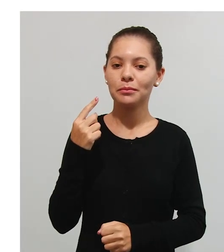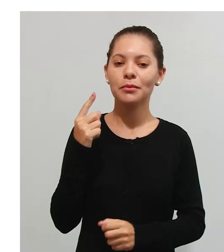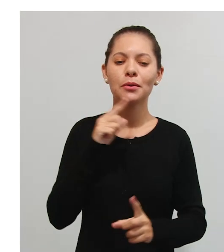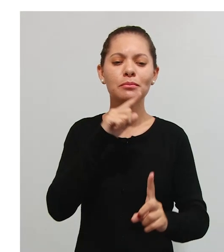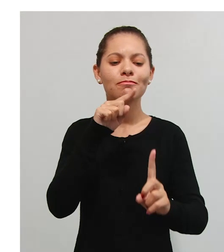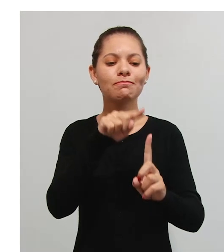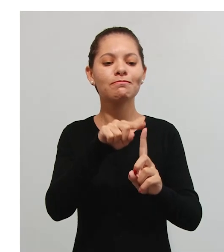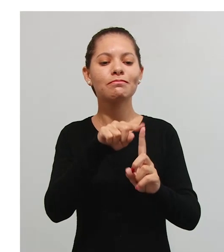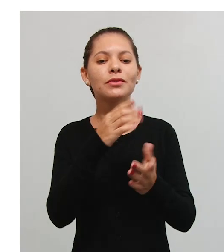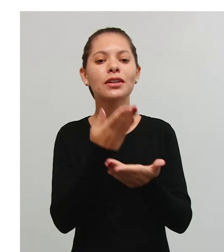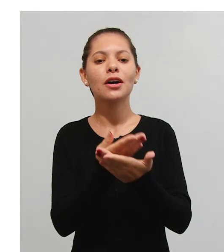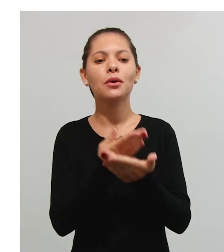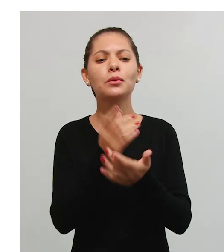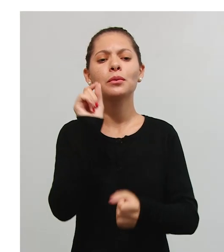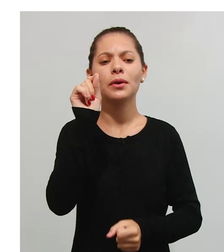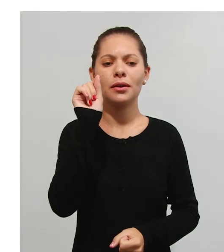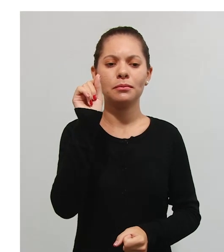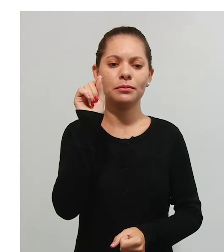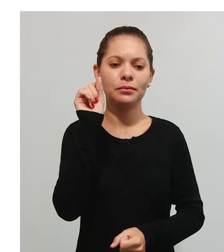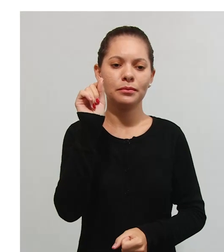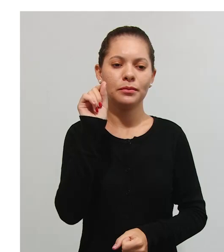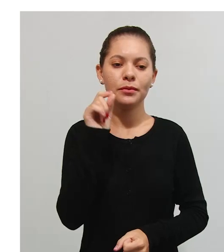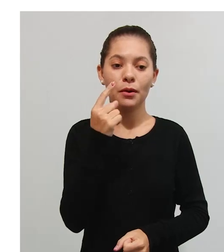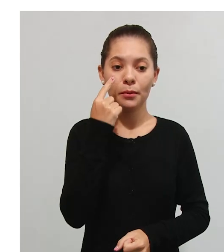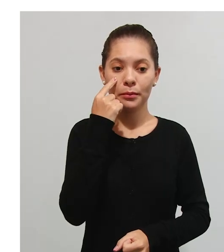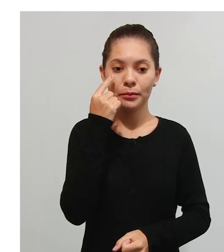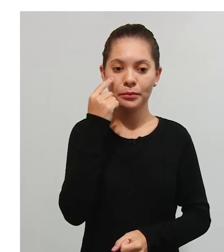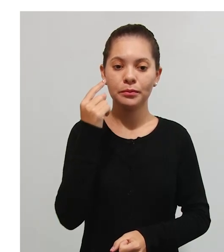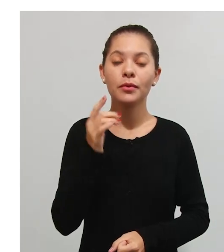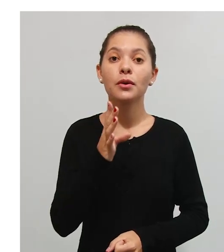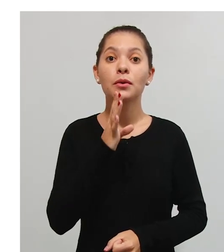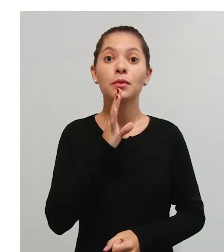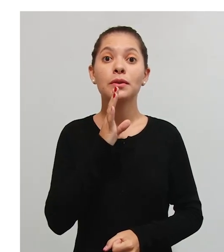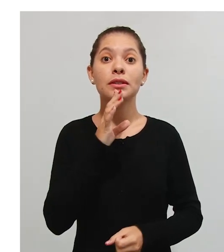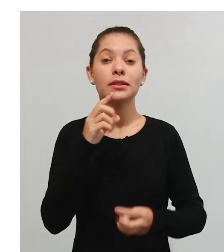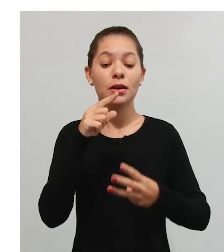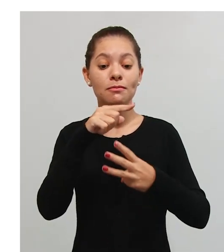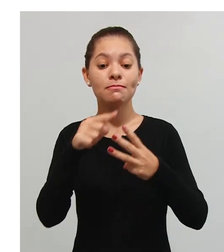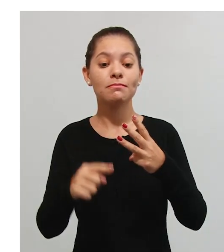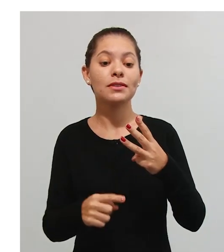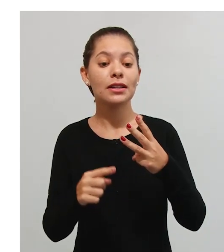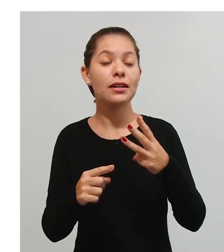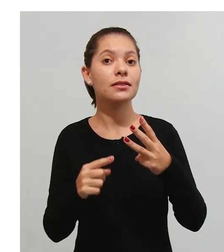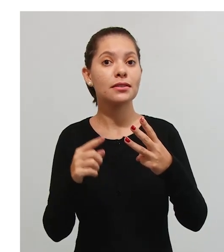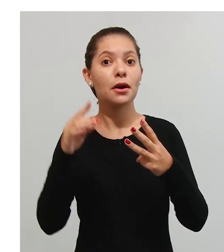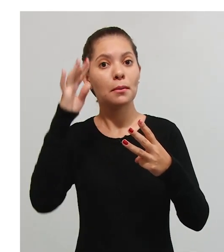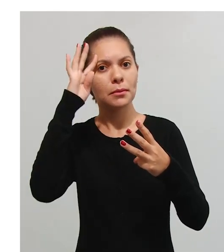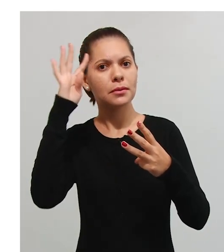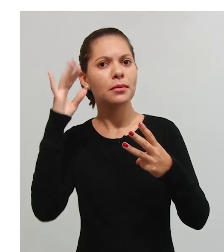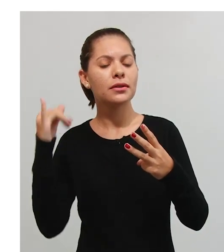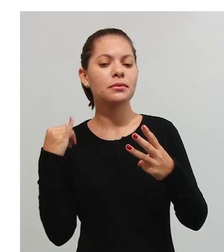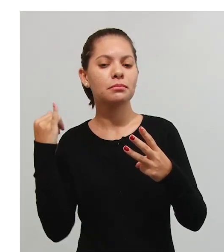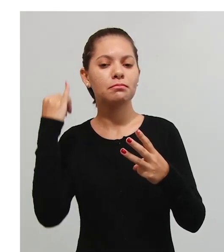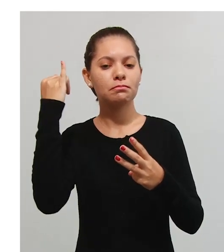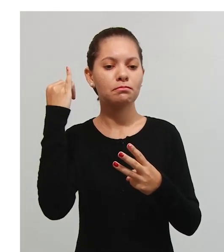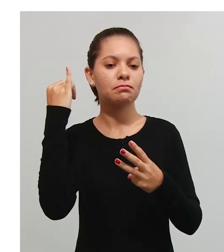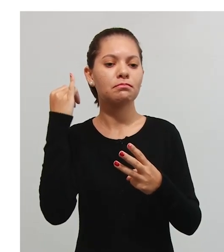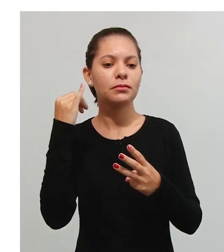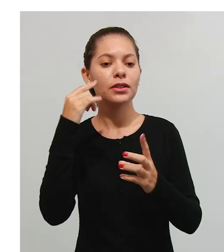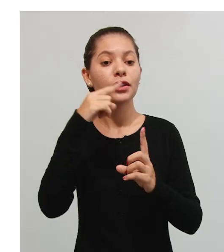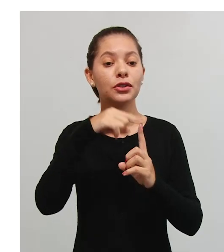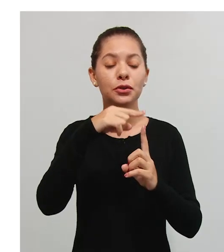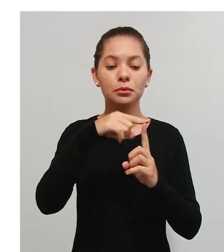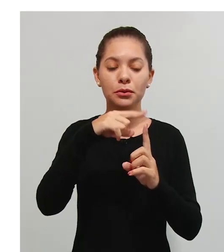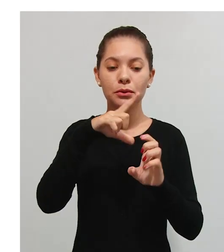objetivos da nossa aula de hoje. Nós temos aí como objetivos conhecer os 3 principais tipos de